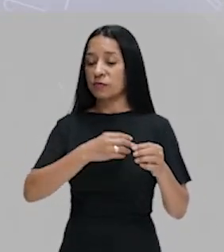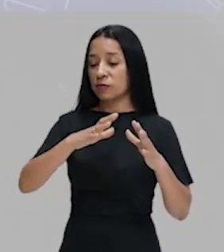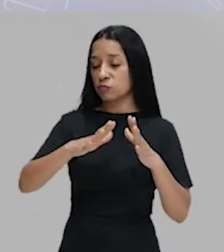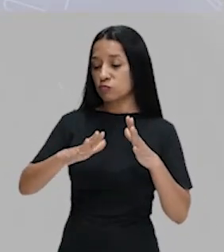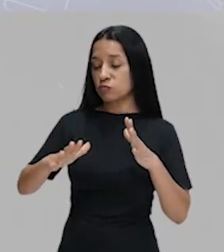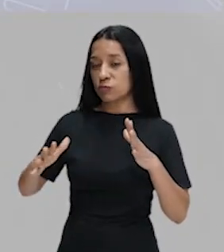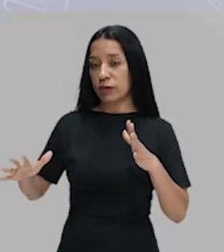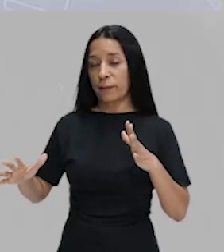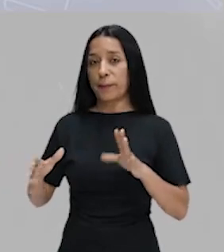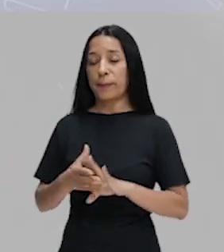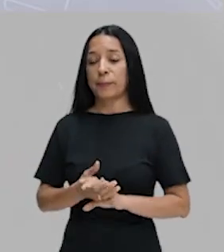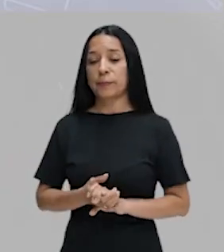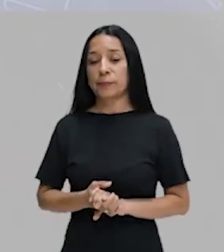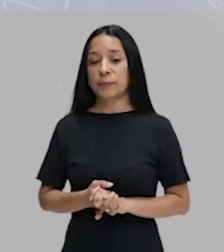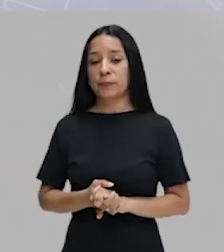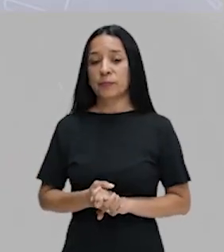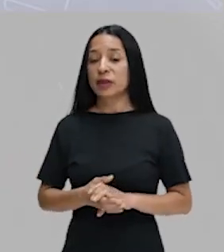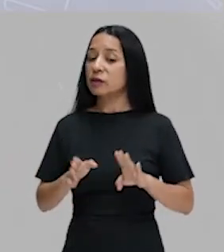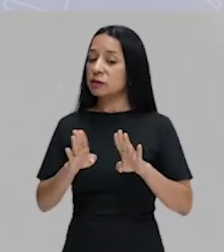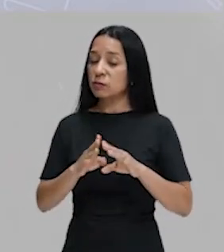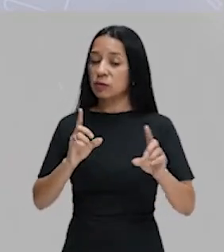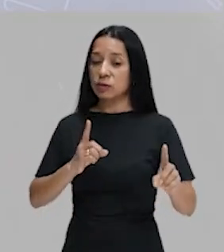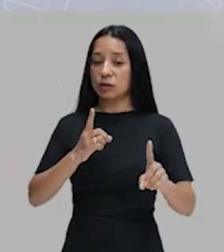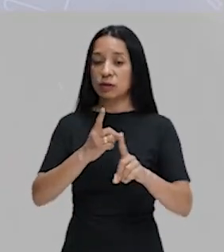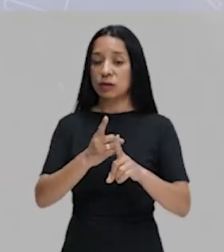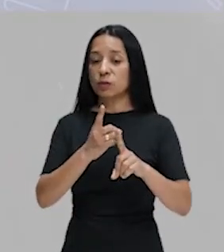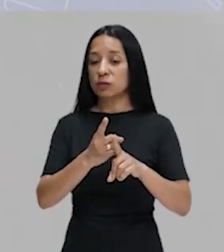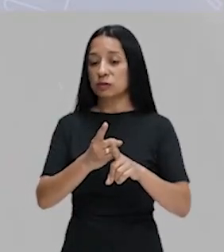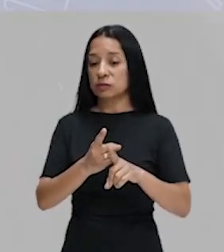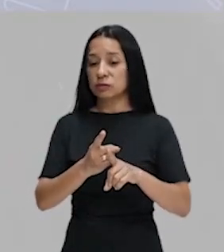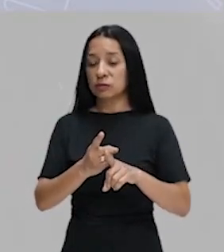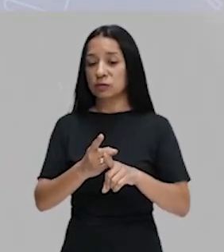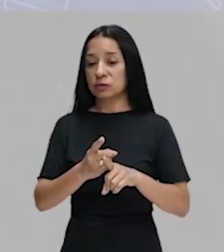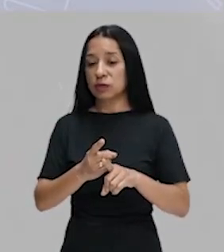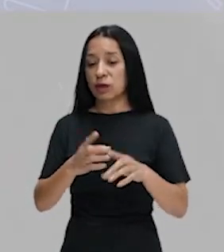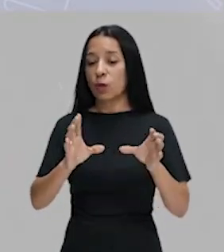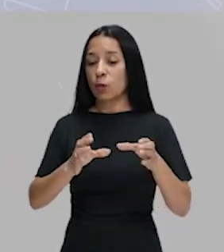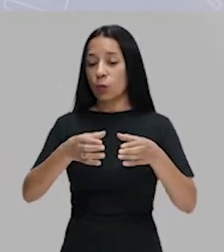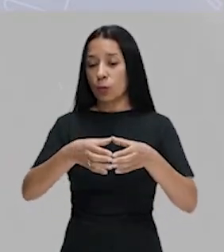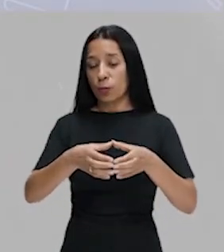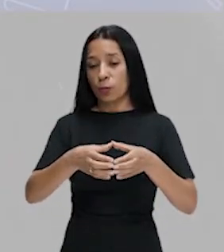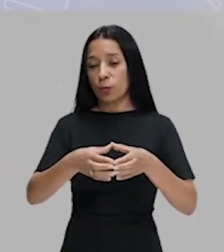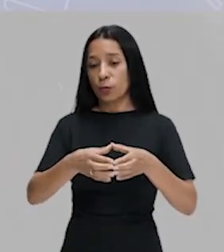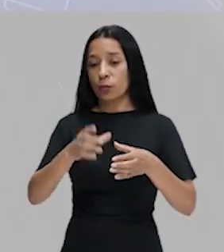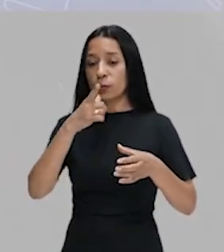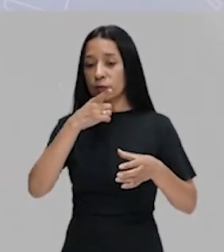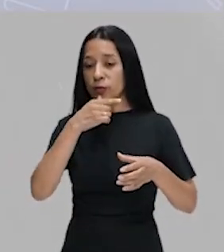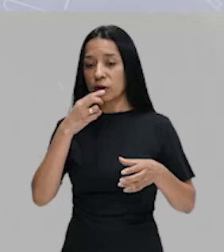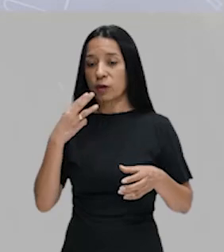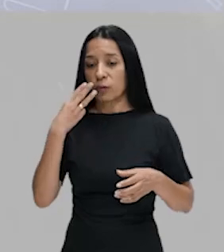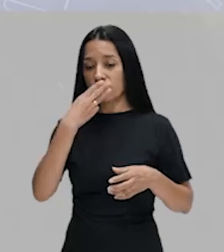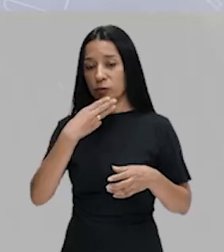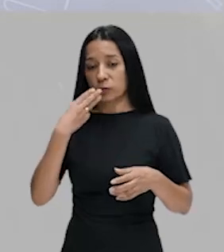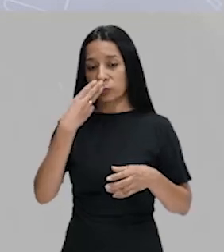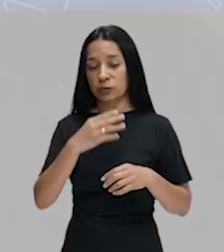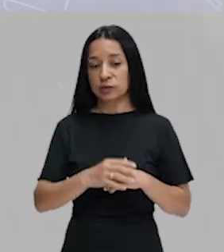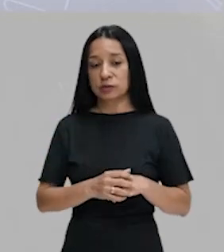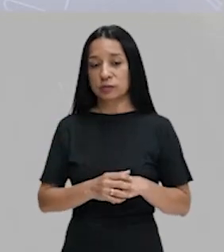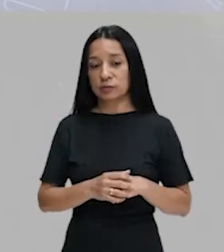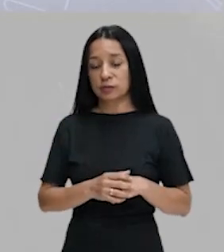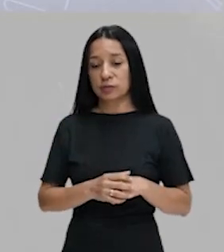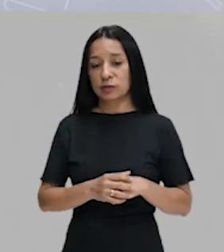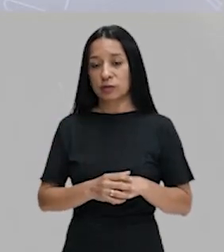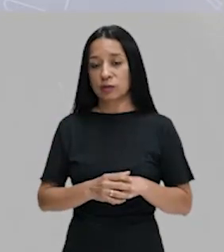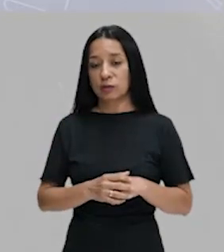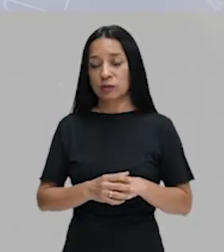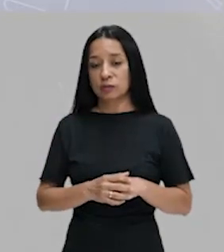Mas nós encontramos também indivíduos de água doce, certo? São conhecidos por causa das queimaduras e irritações dolorosas que